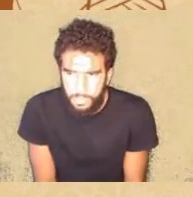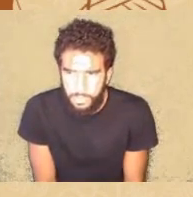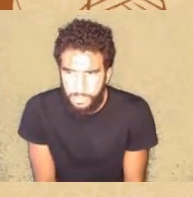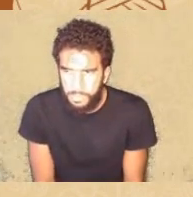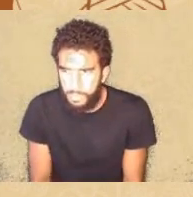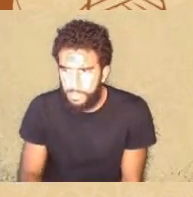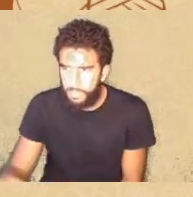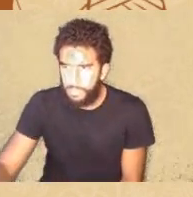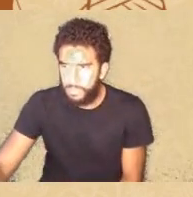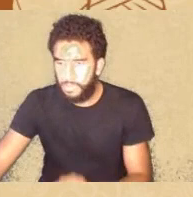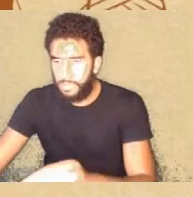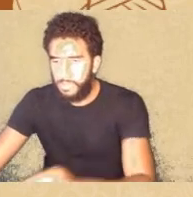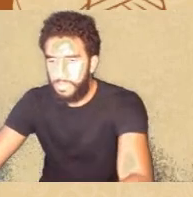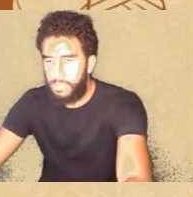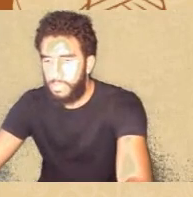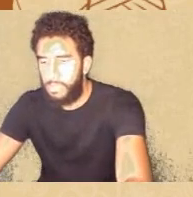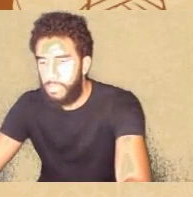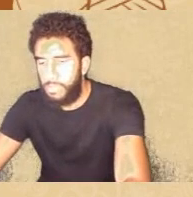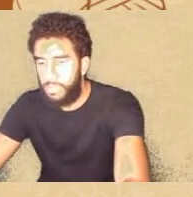gente viveu,